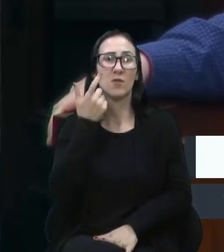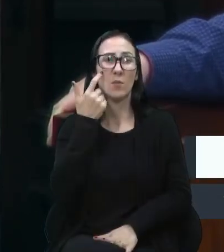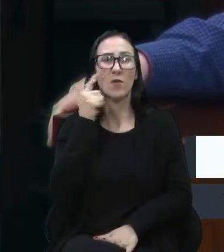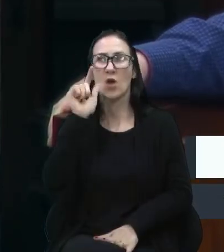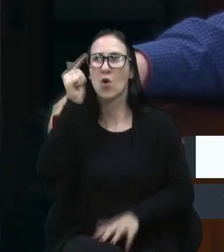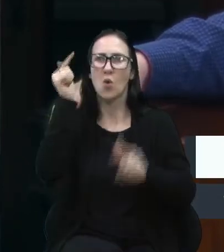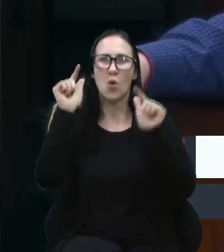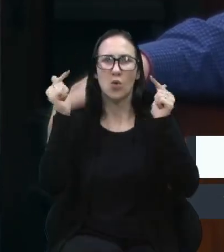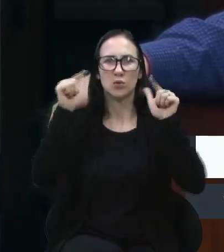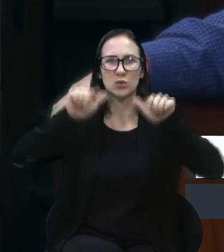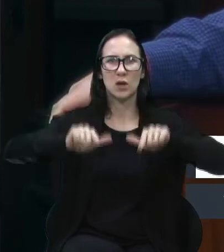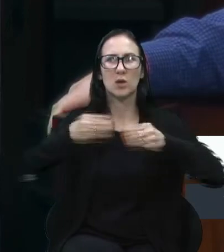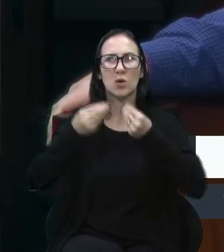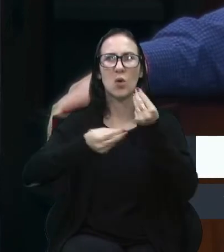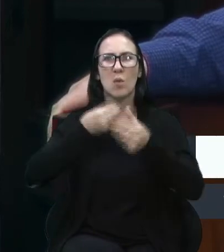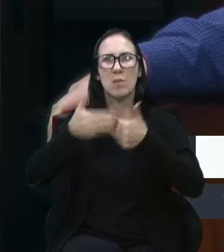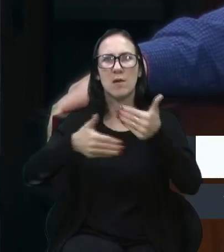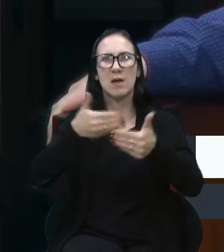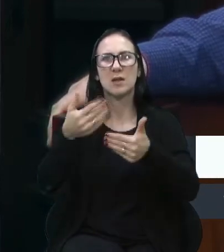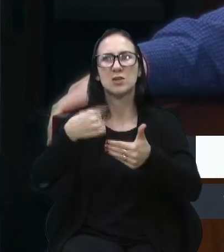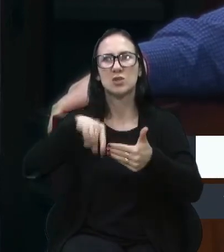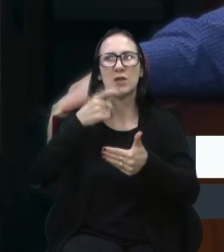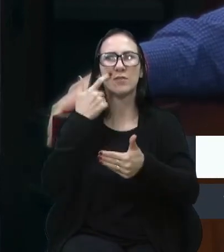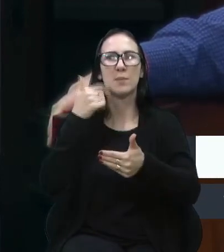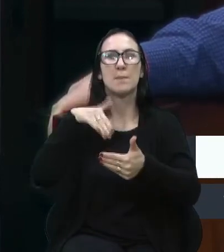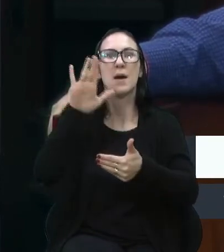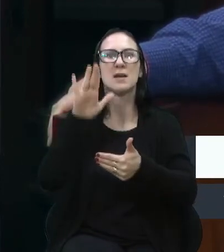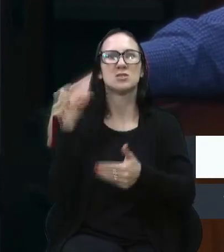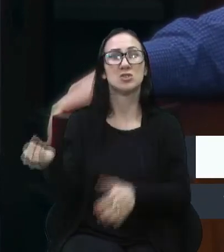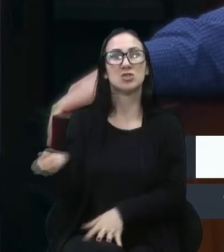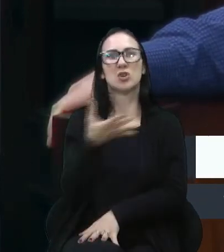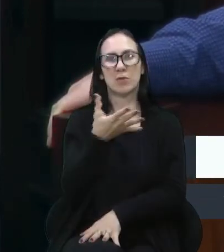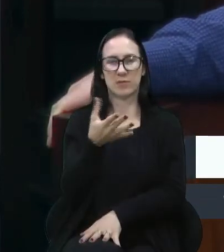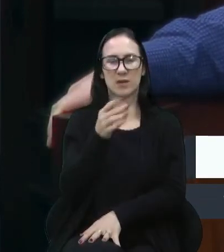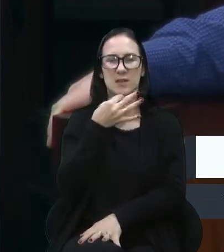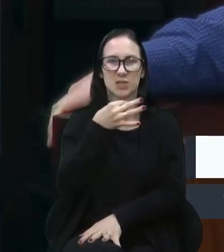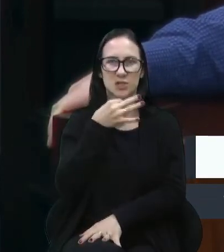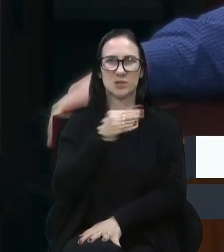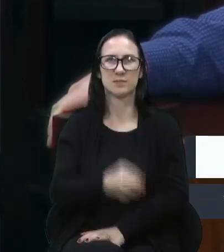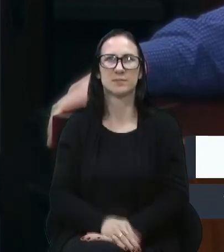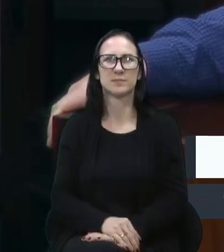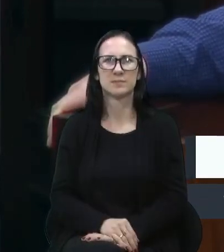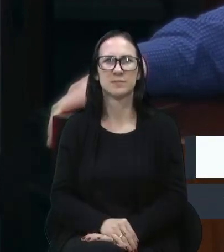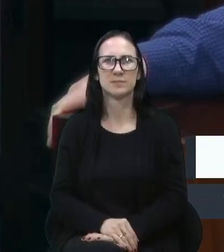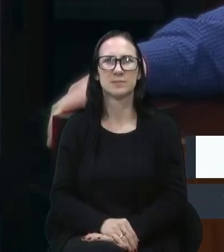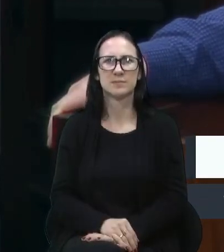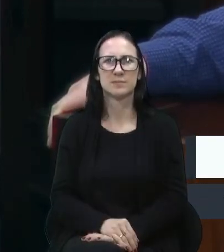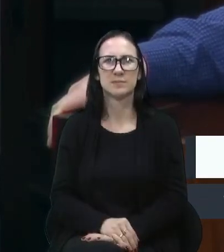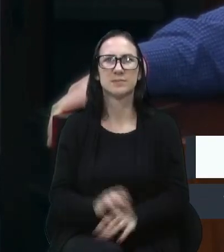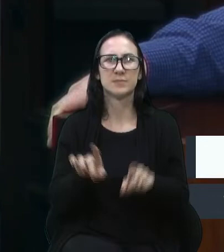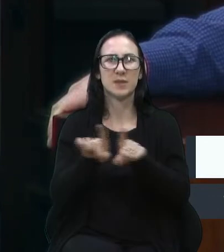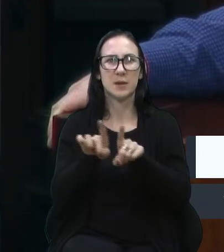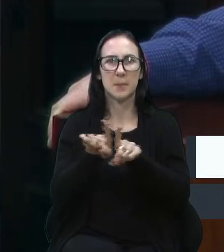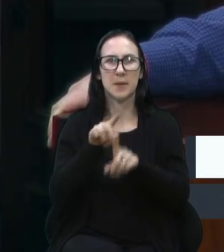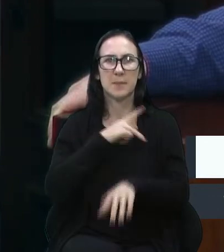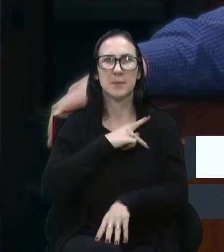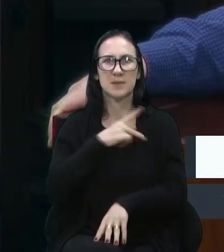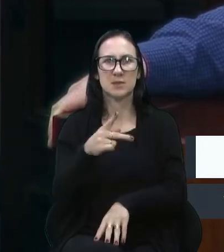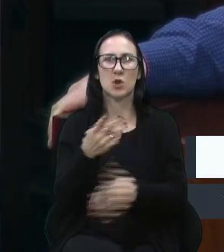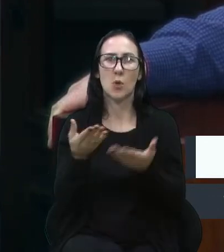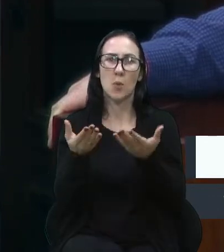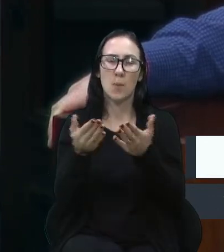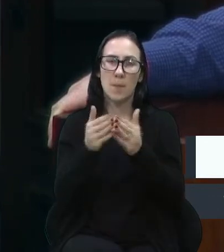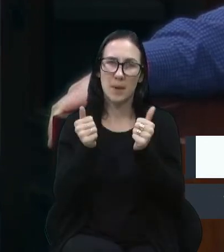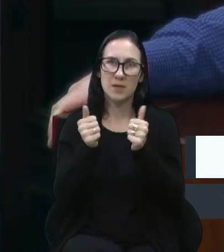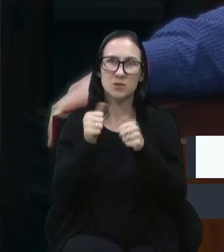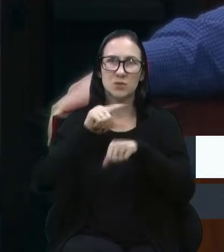vamos trazer essas modernizações para Caxias do Sul. Ainda, para encerrar, presidente, peço uma tolerância aqui de alguns...